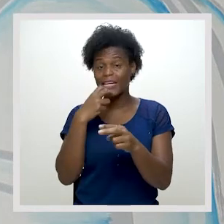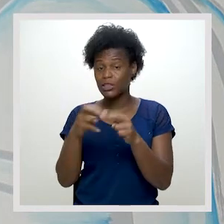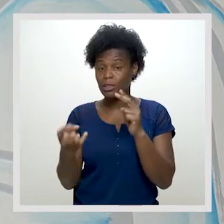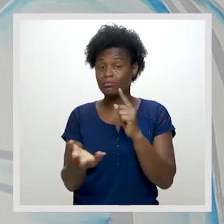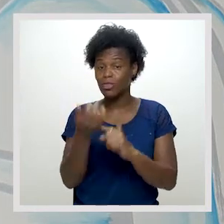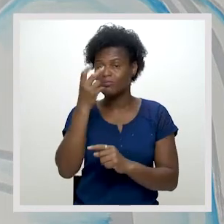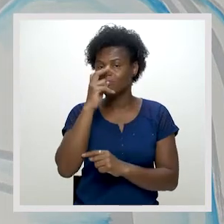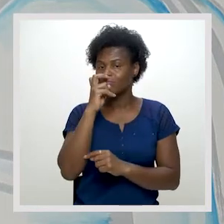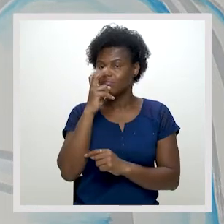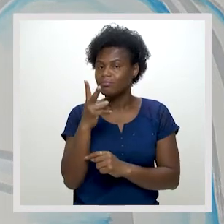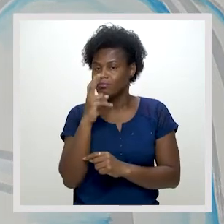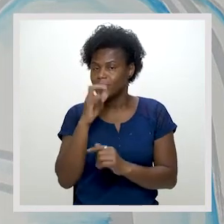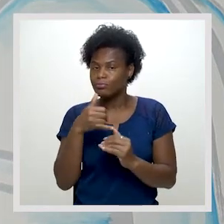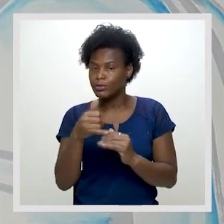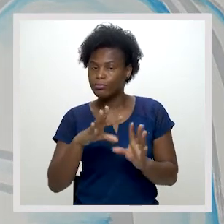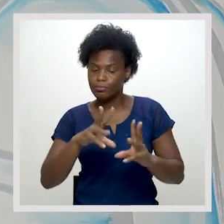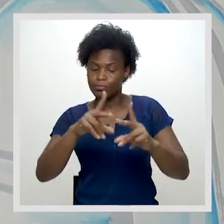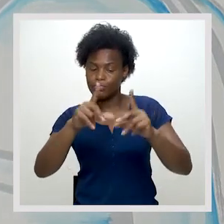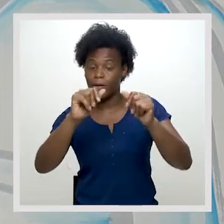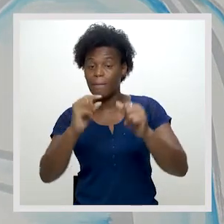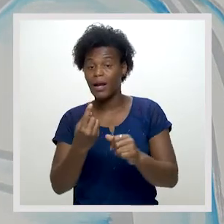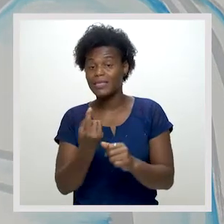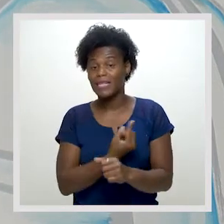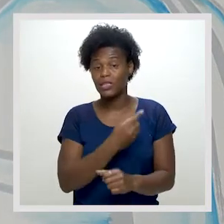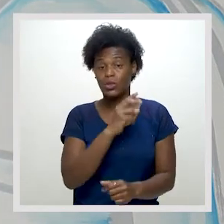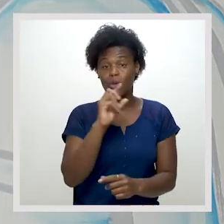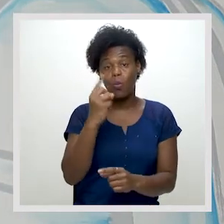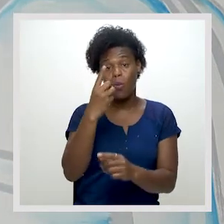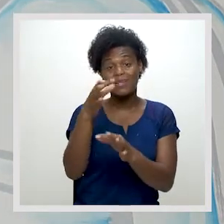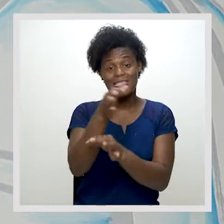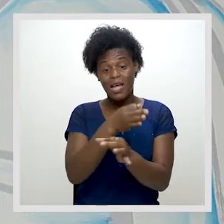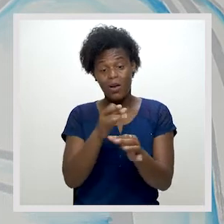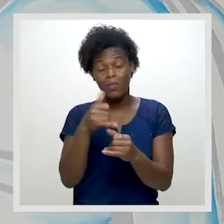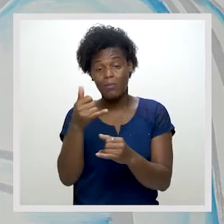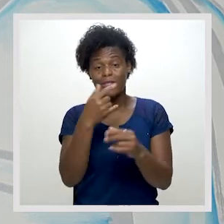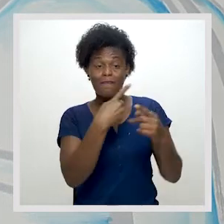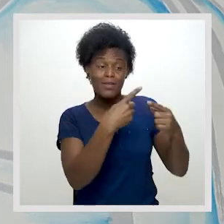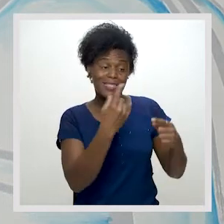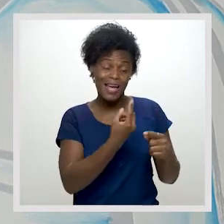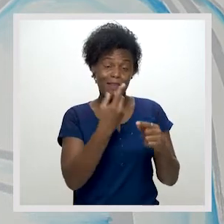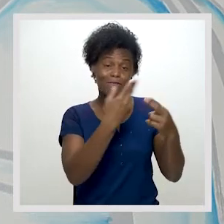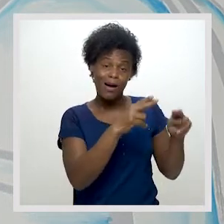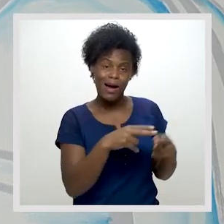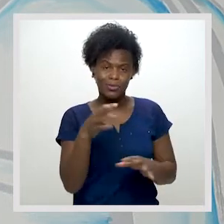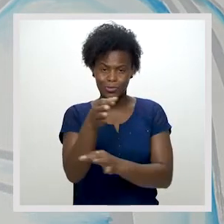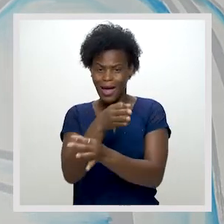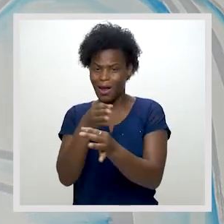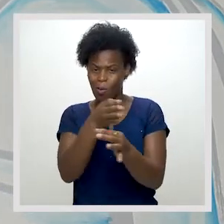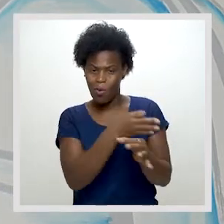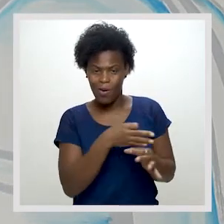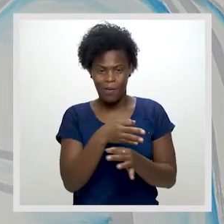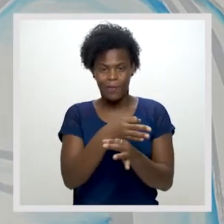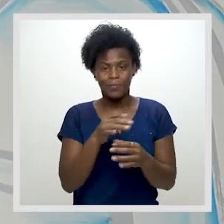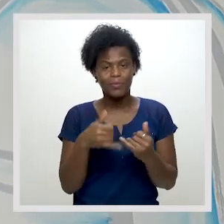foram evoluindo para seres unicelulares e seres pluricelulares. E o que